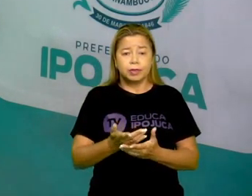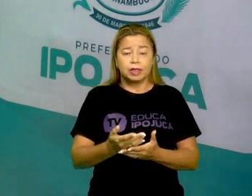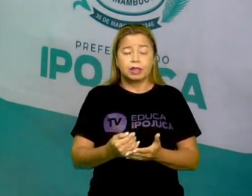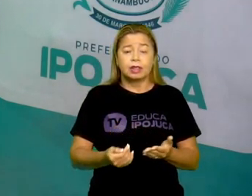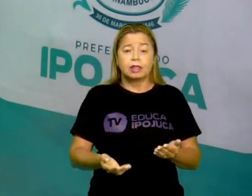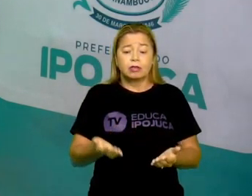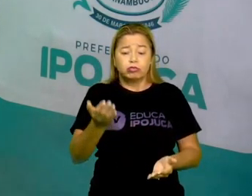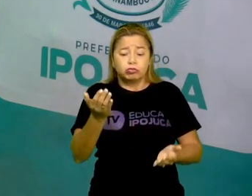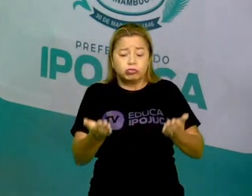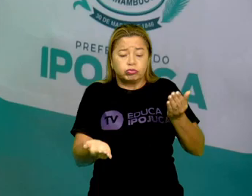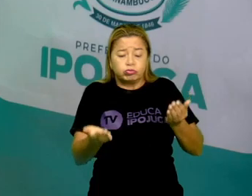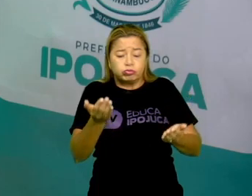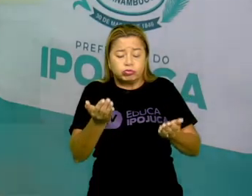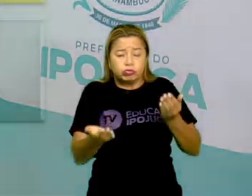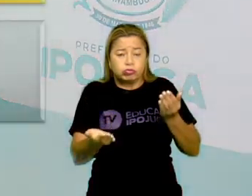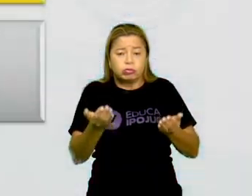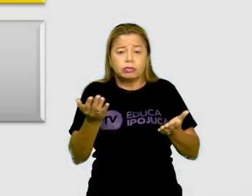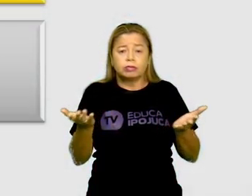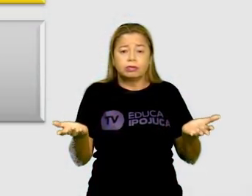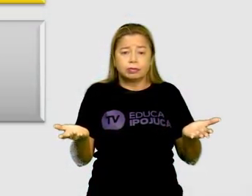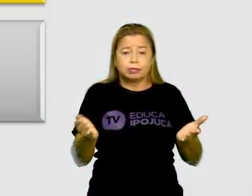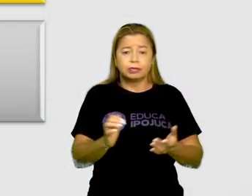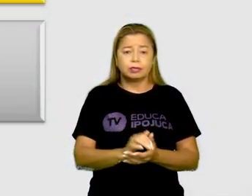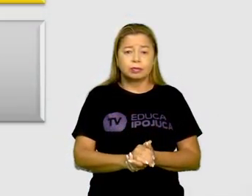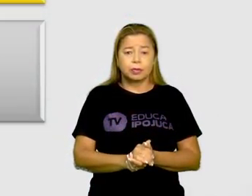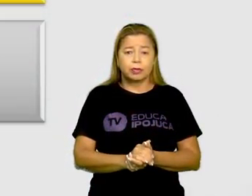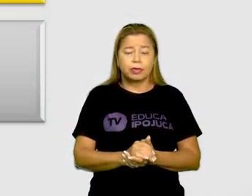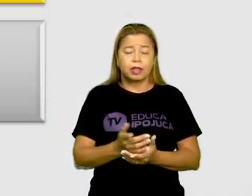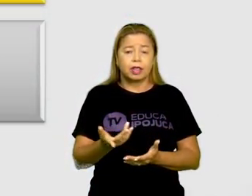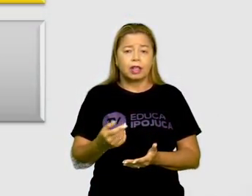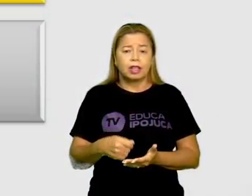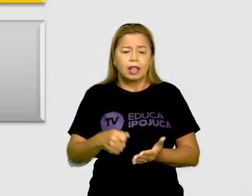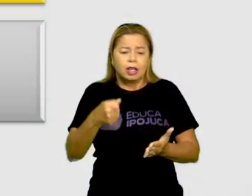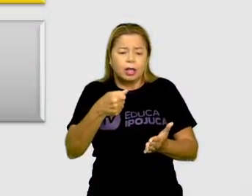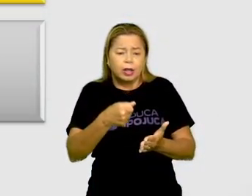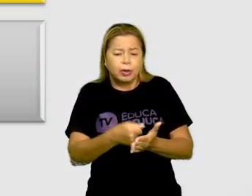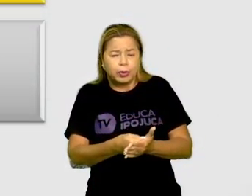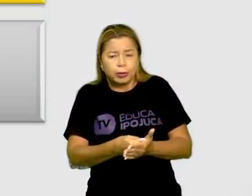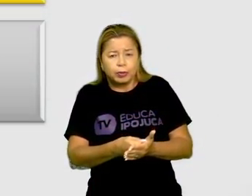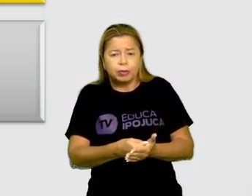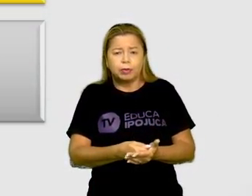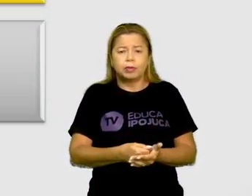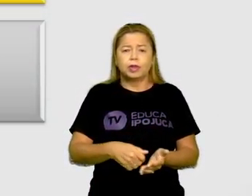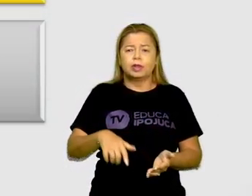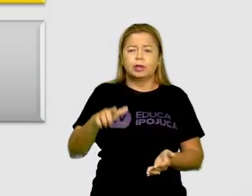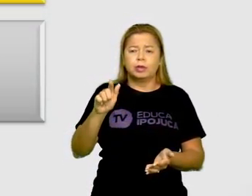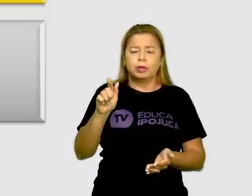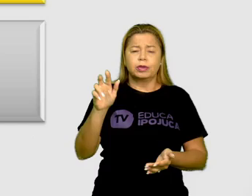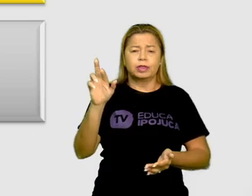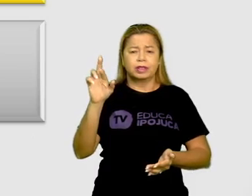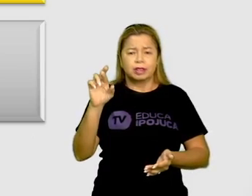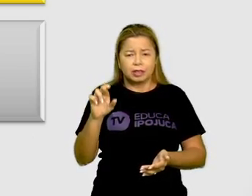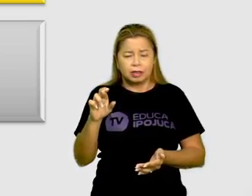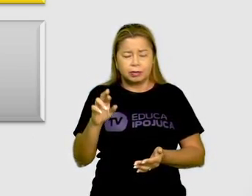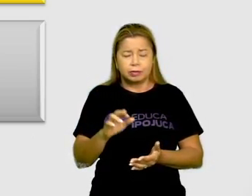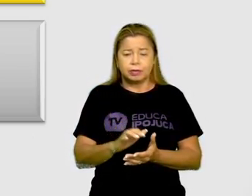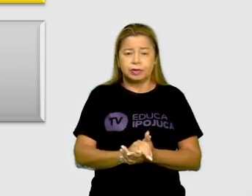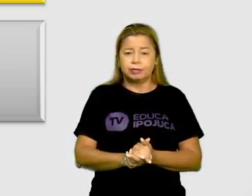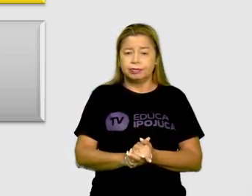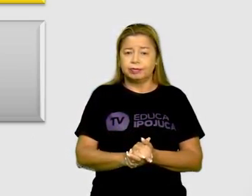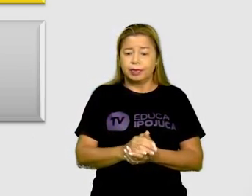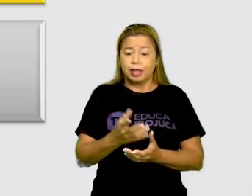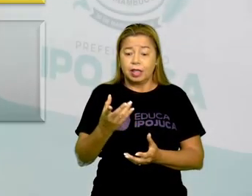grama. Cuidado para não estar dizendo aí que comprou a grama, tá certo? De mortadela. A grama é